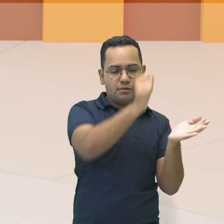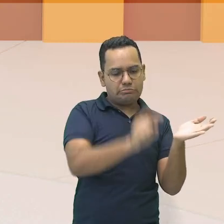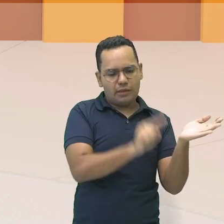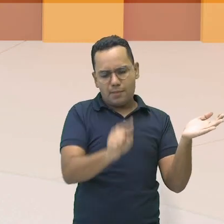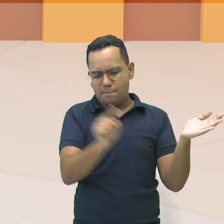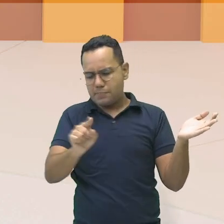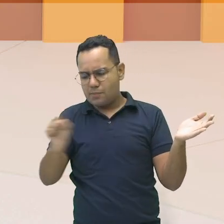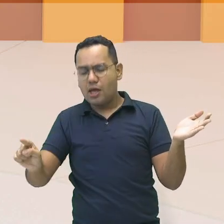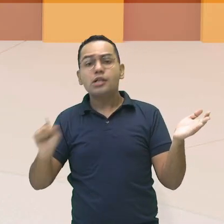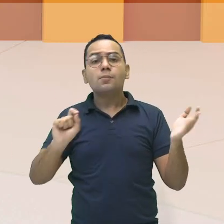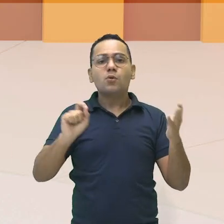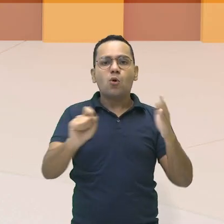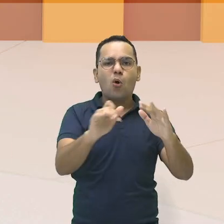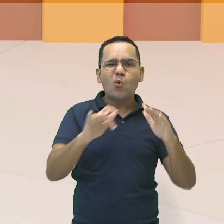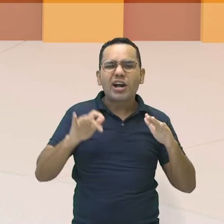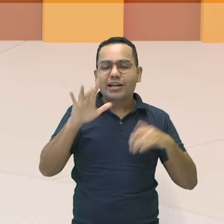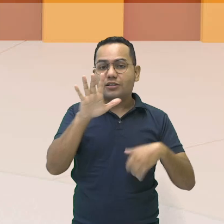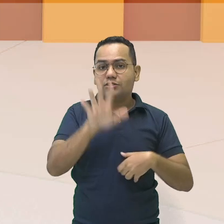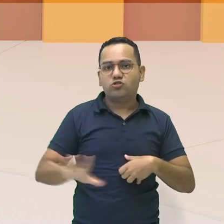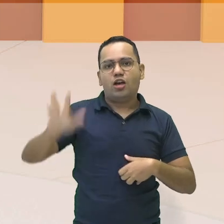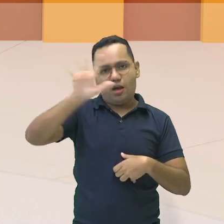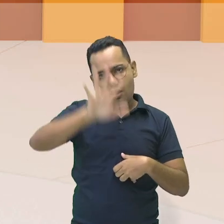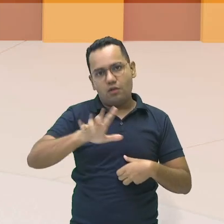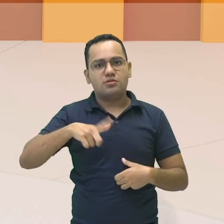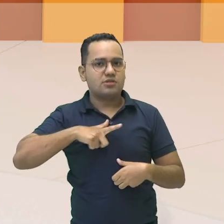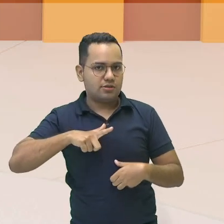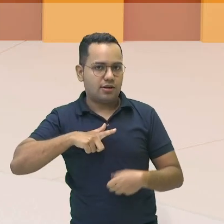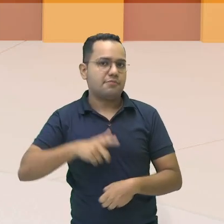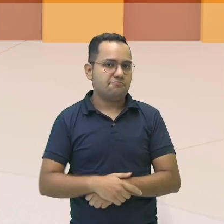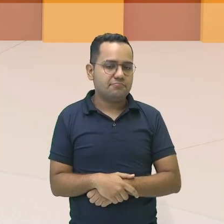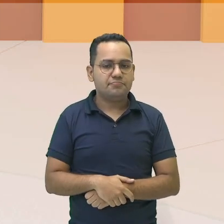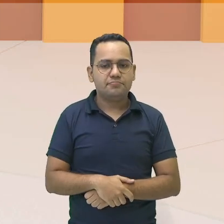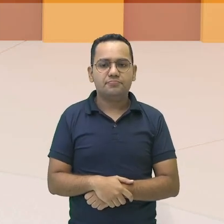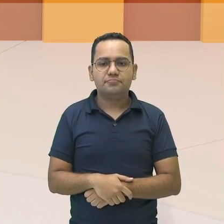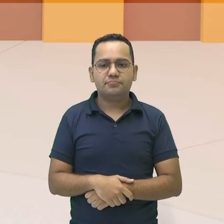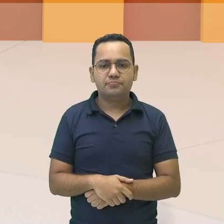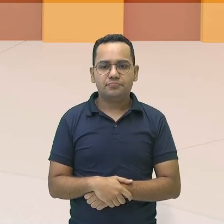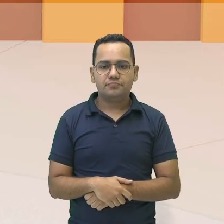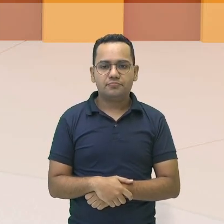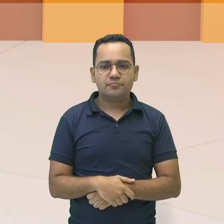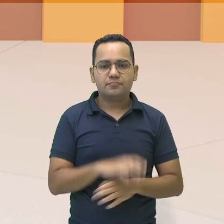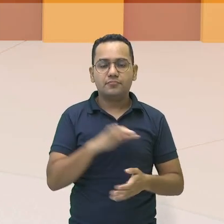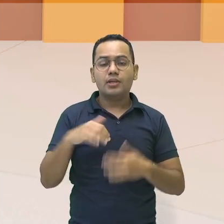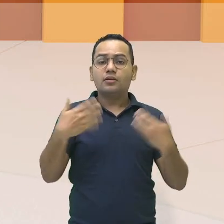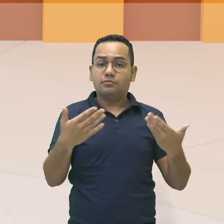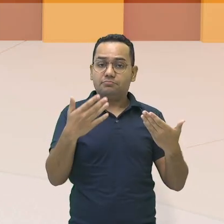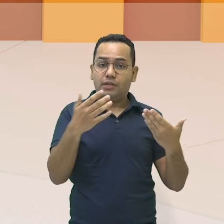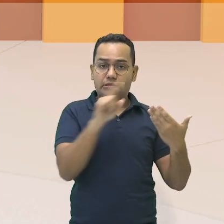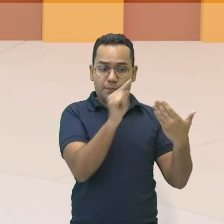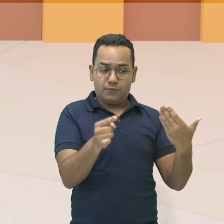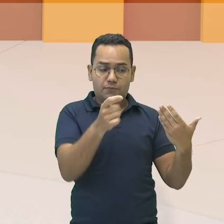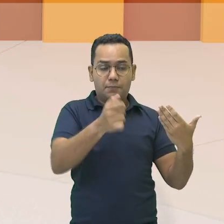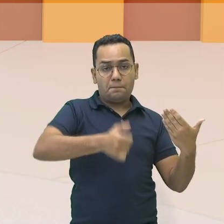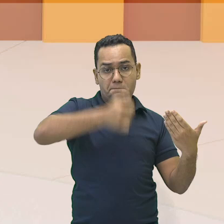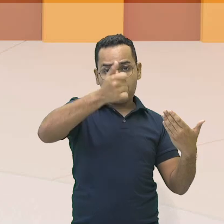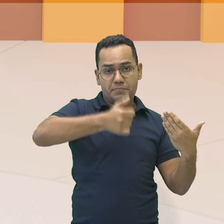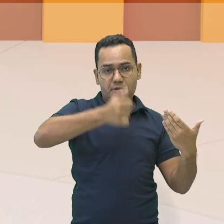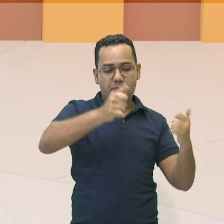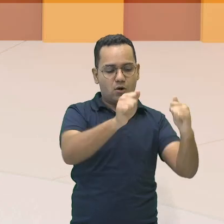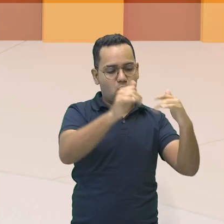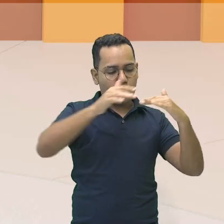ambiental. Inclusive, nós iremos falar da primeira conferência voltada ali ao debate sobre o meio ambiente, que foi a Conferência